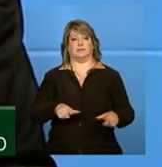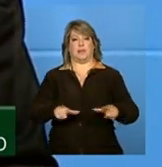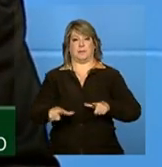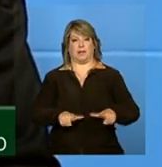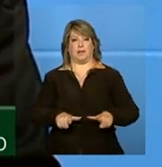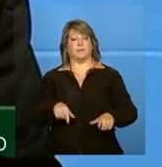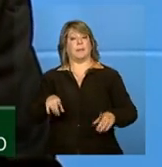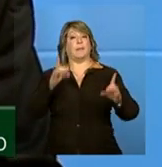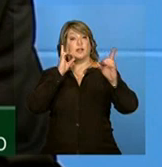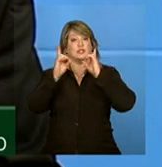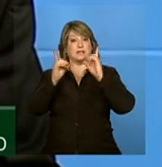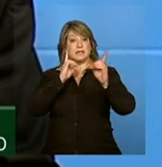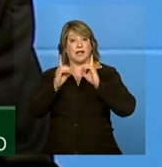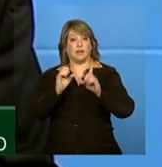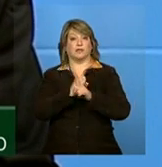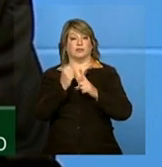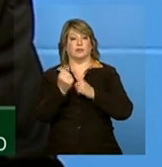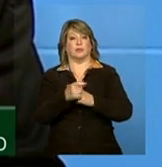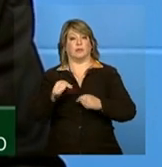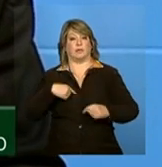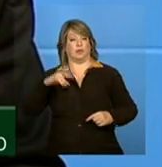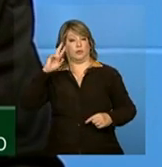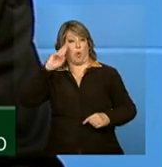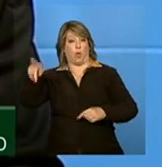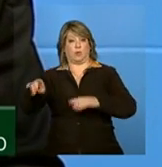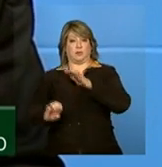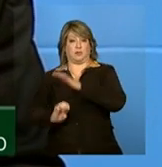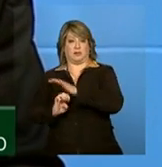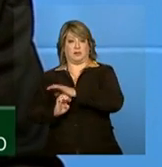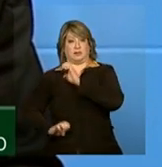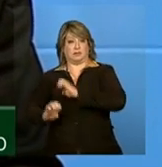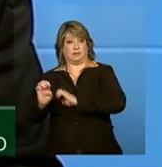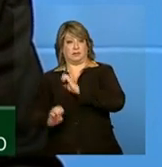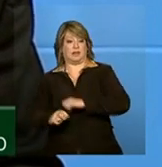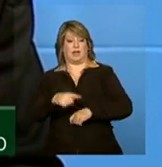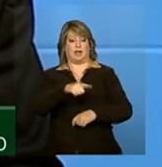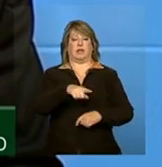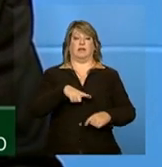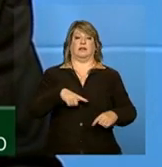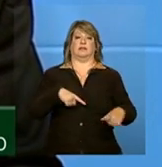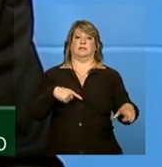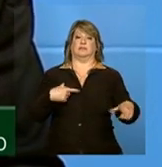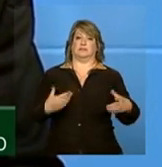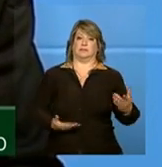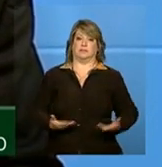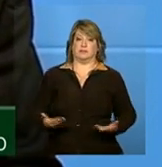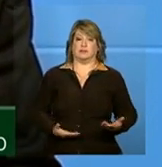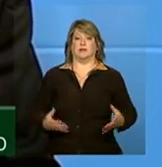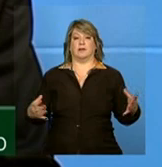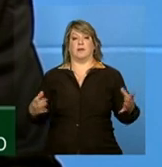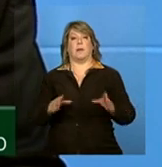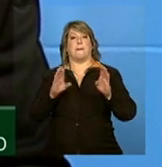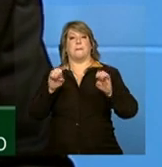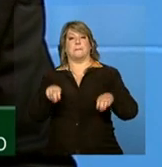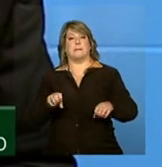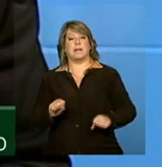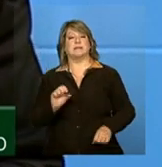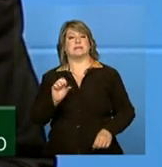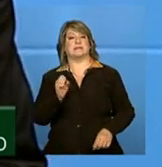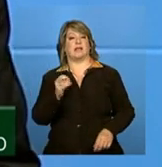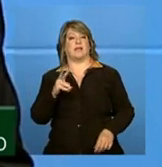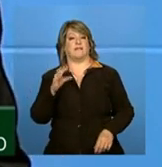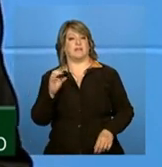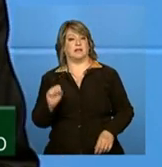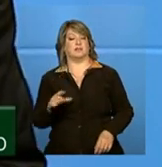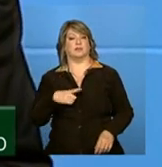está baseado no reconhecimento de que empregadores e trabalhadores, como principais fornecedores de bens e serviços e criadores de